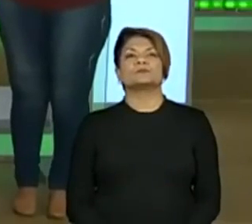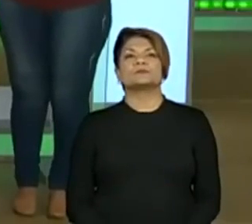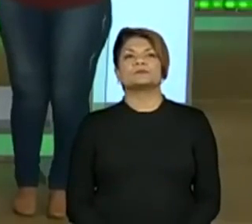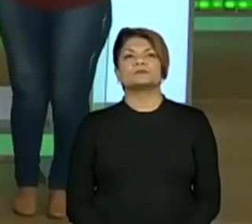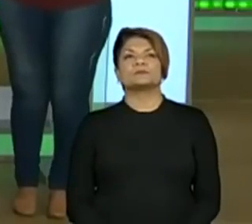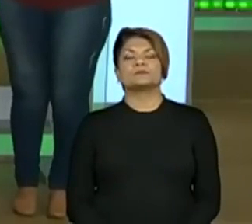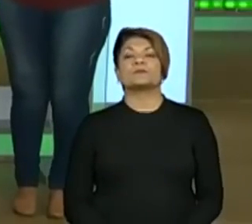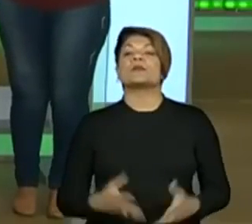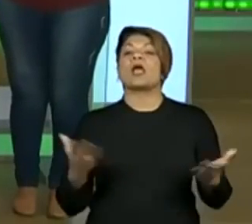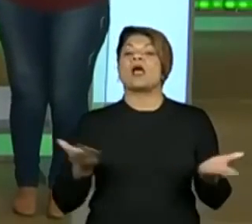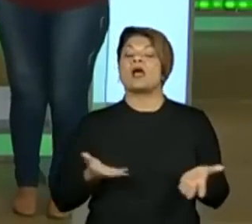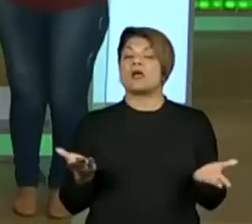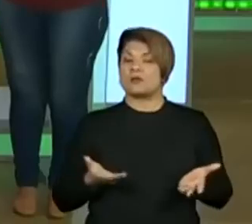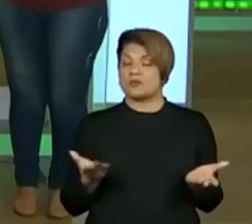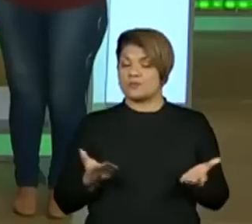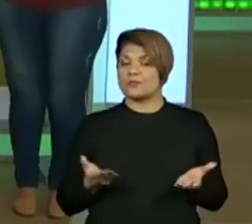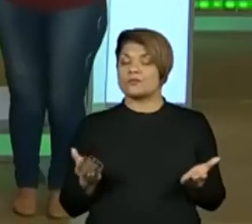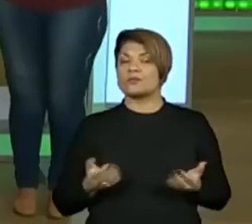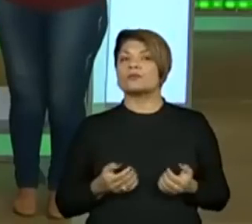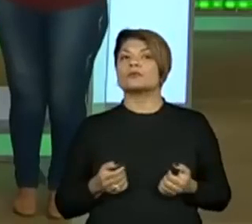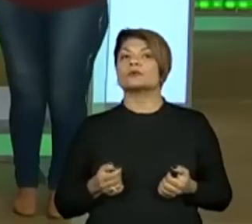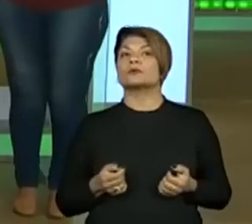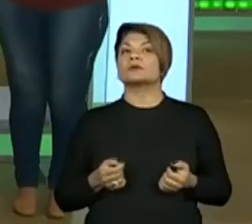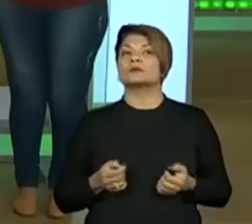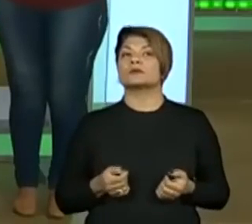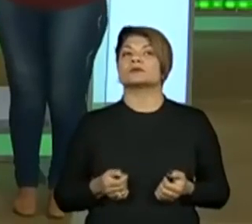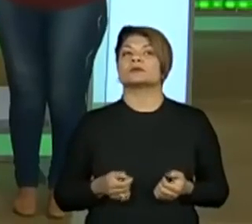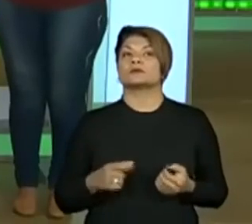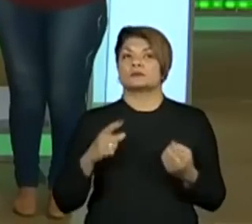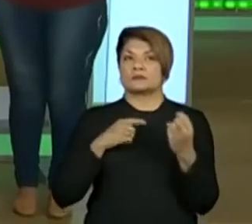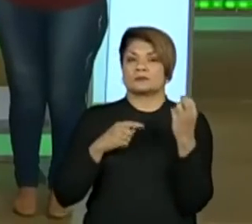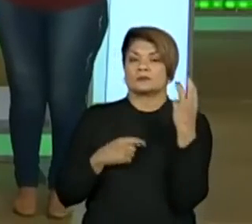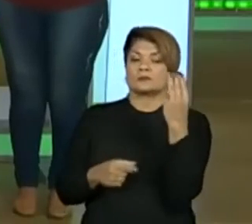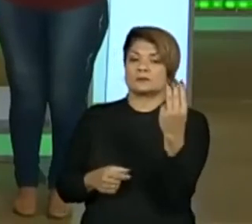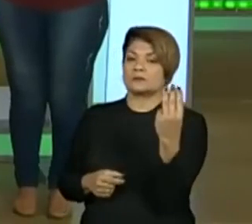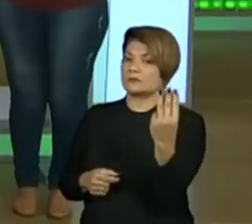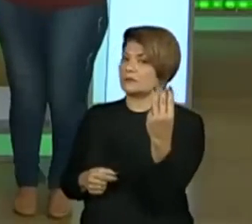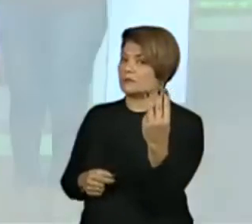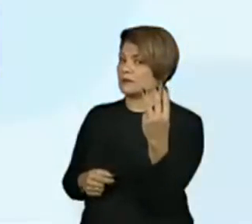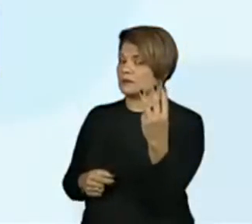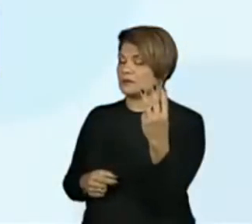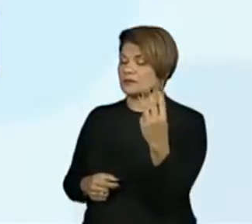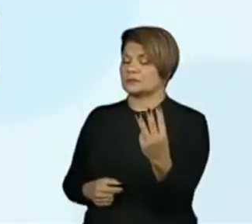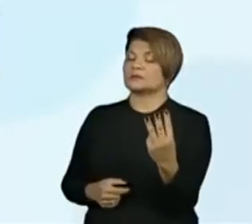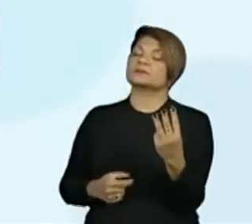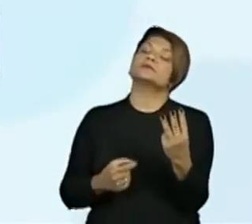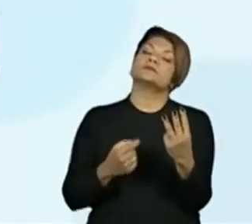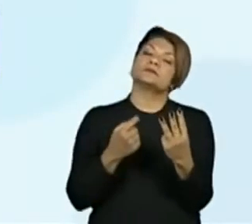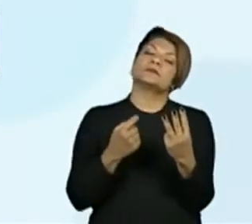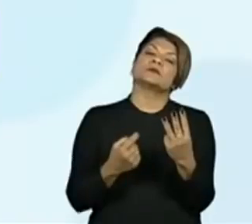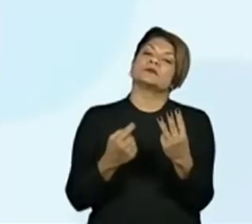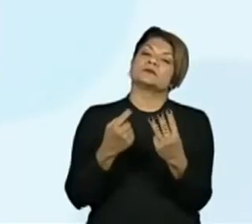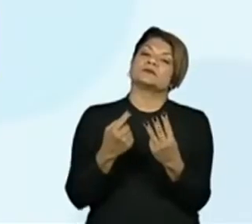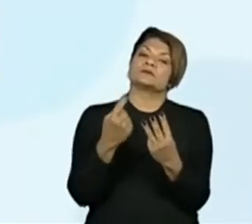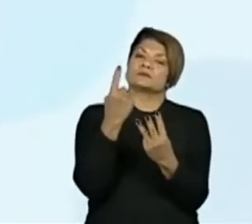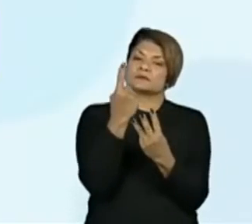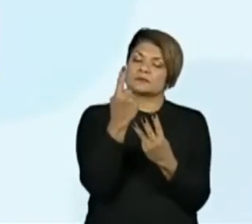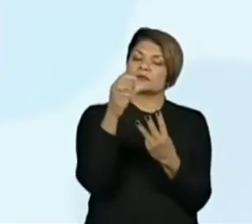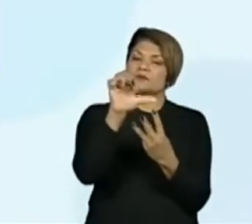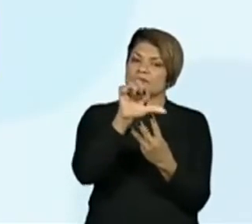Obrigada. Aqui nós temos 3 algarismos em 197. E no